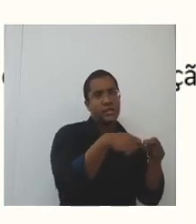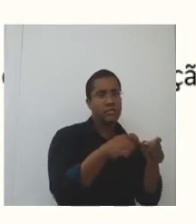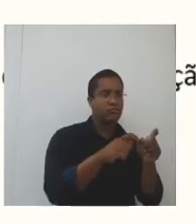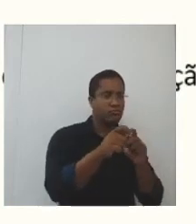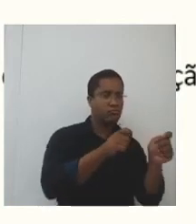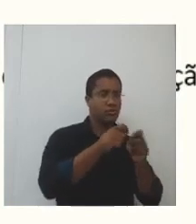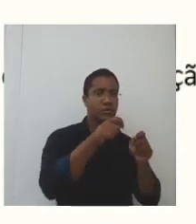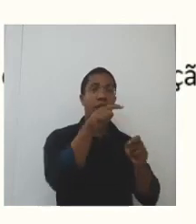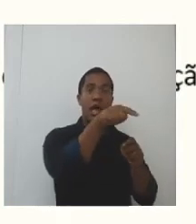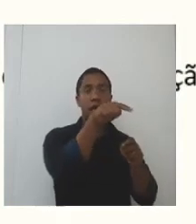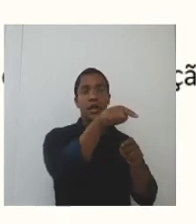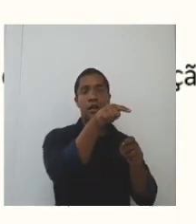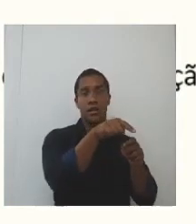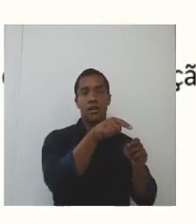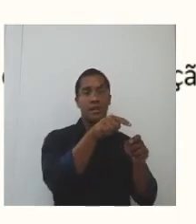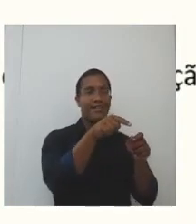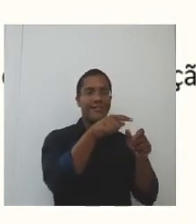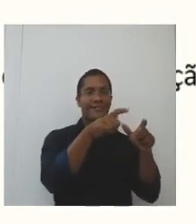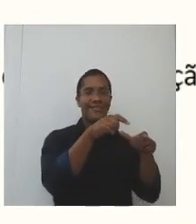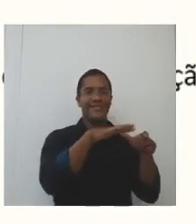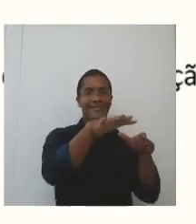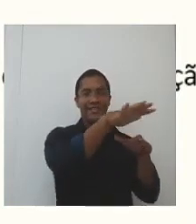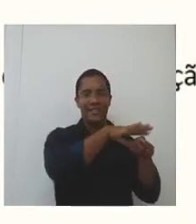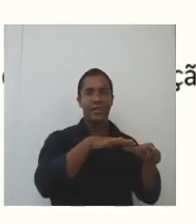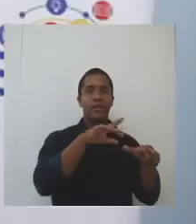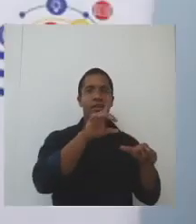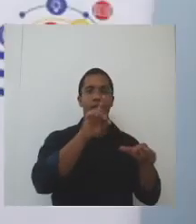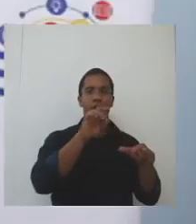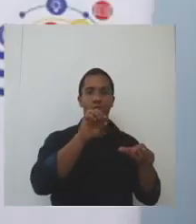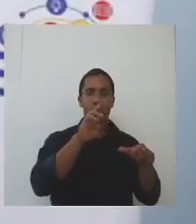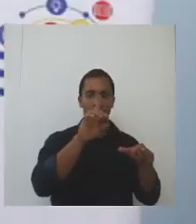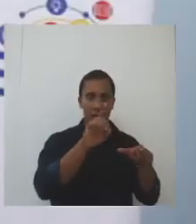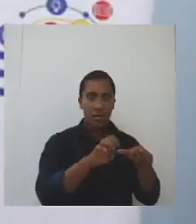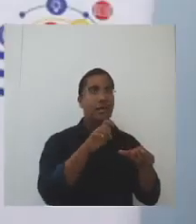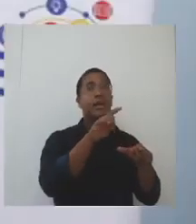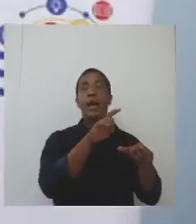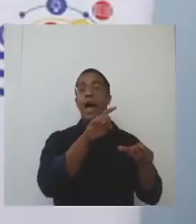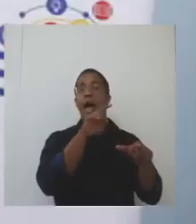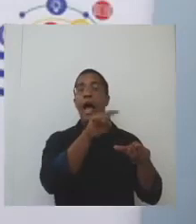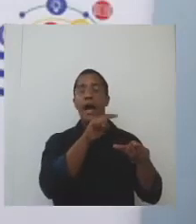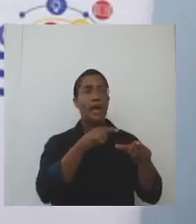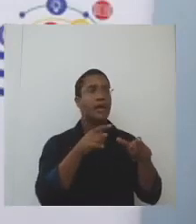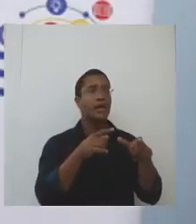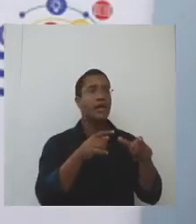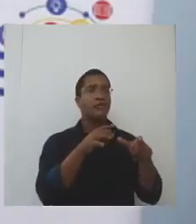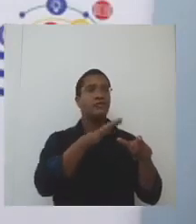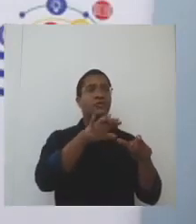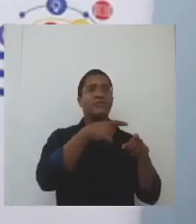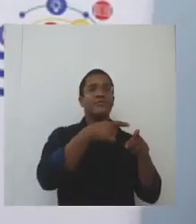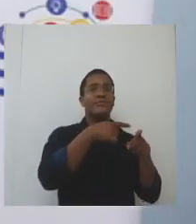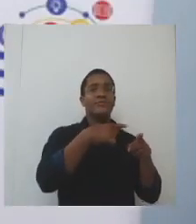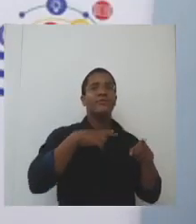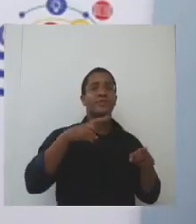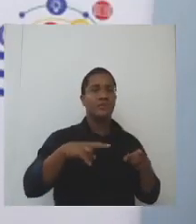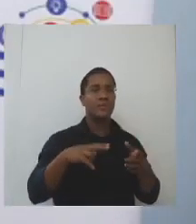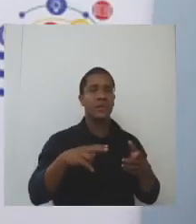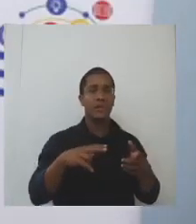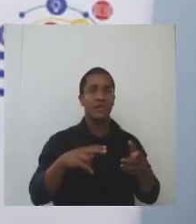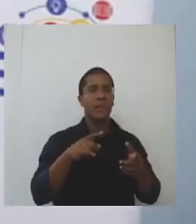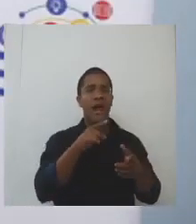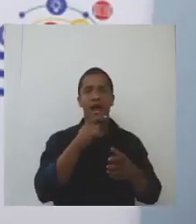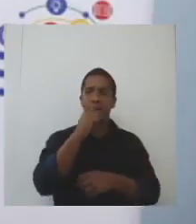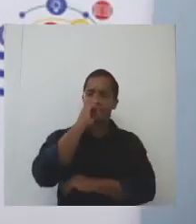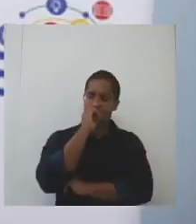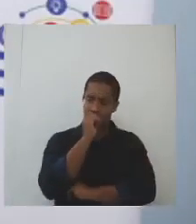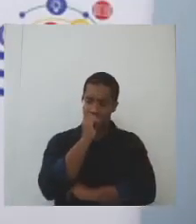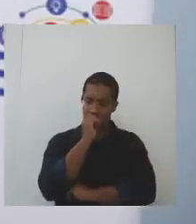Beresford acabou administrando o território português, revoltando os portugueses. Porque vamos imaginar, gente, imagine que eu